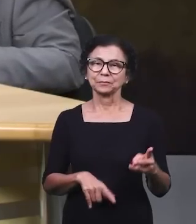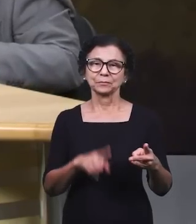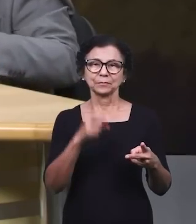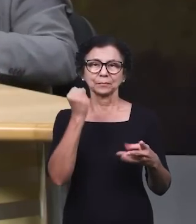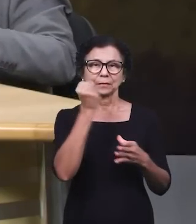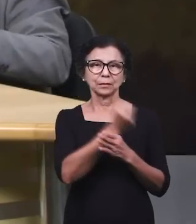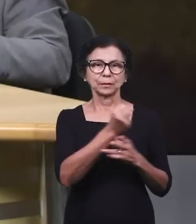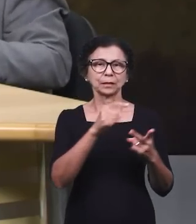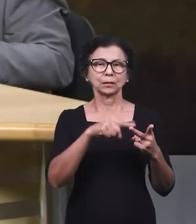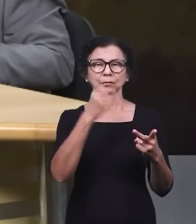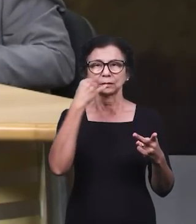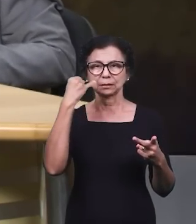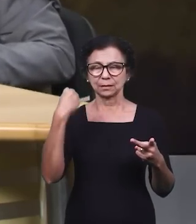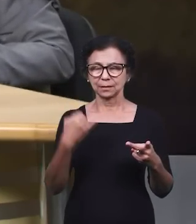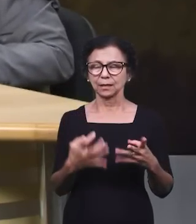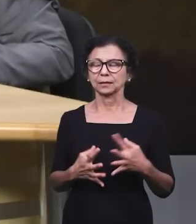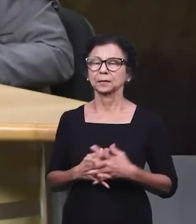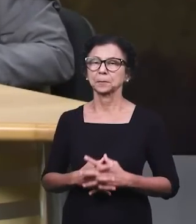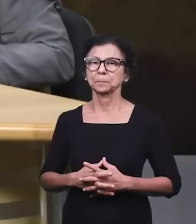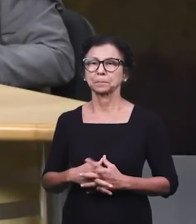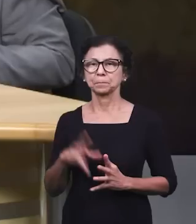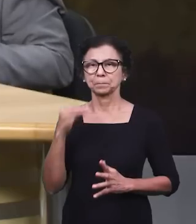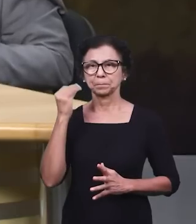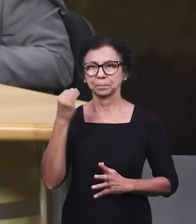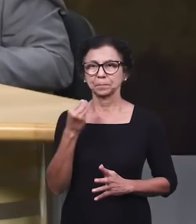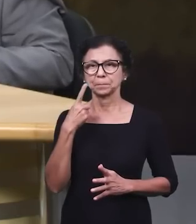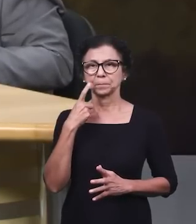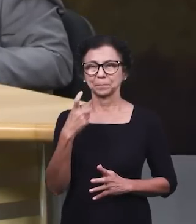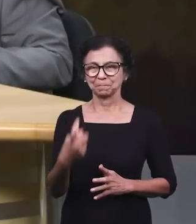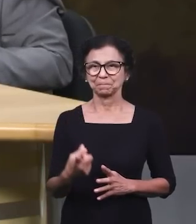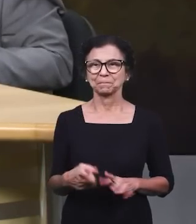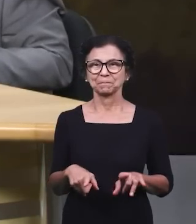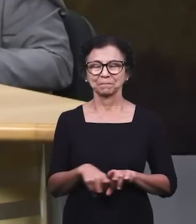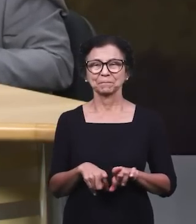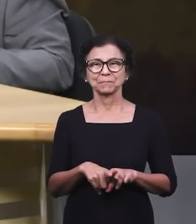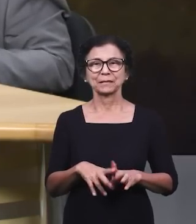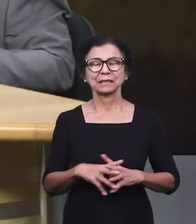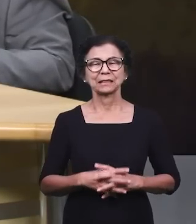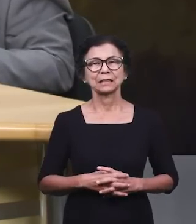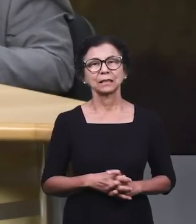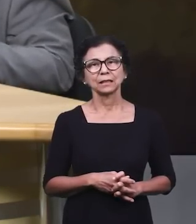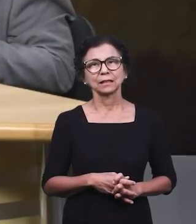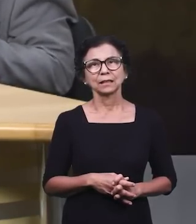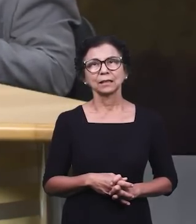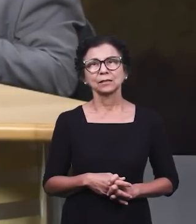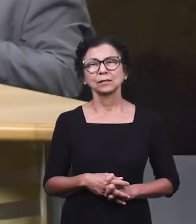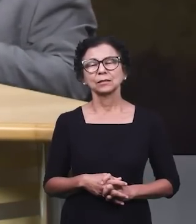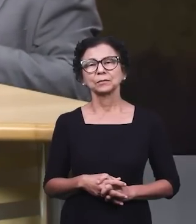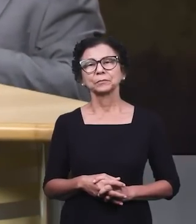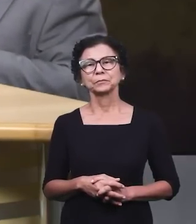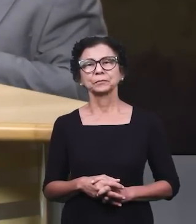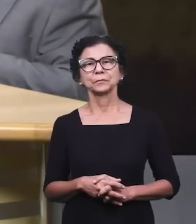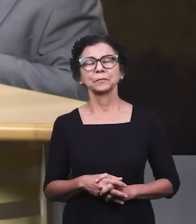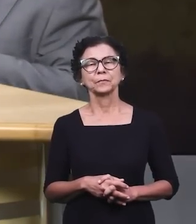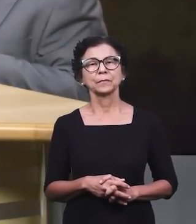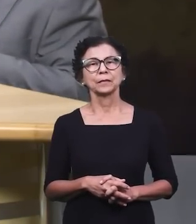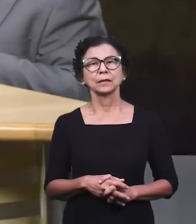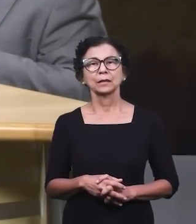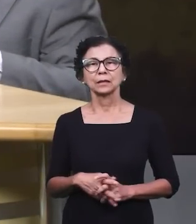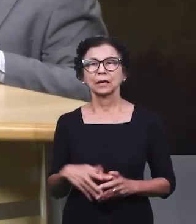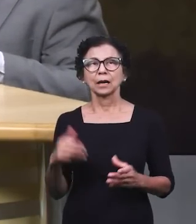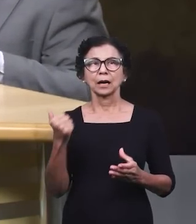dois, que a gente, nesses minutos finais que a gente tem, que são interessantes de vocês abordarem, que é a preocupação de